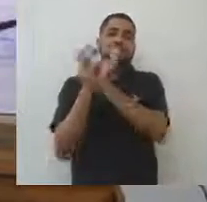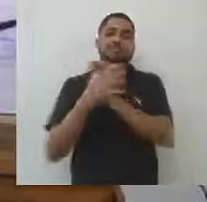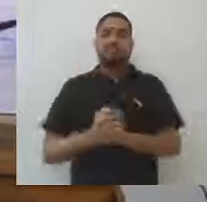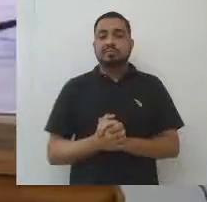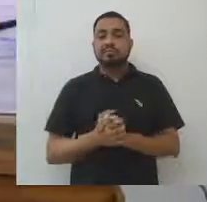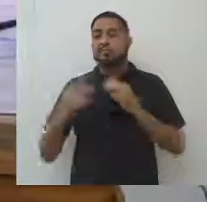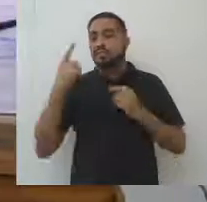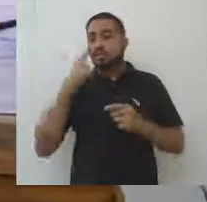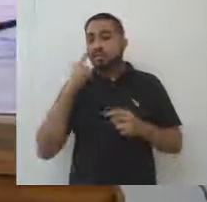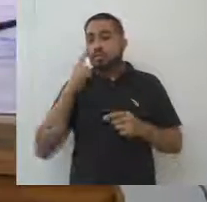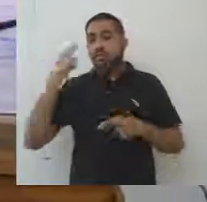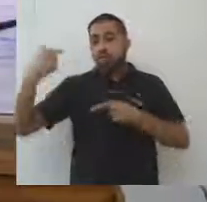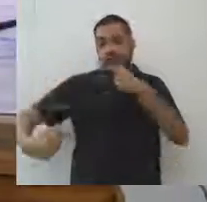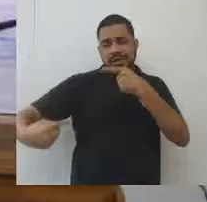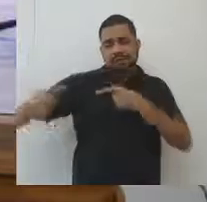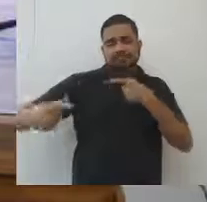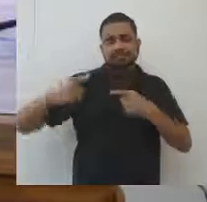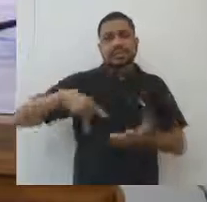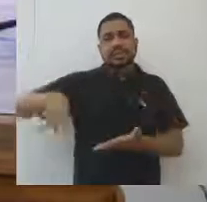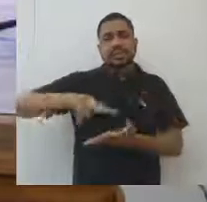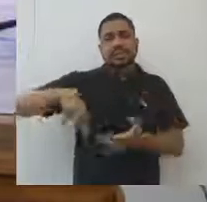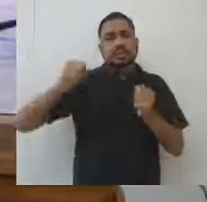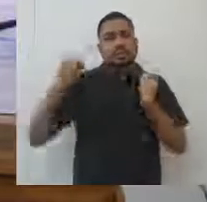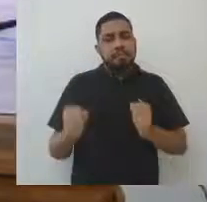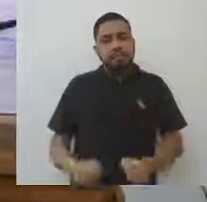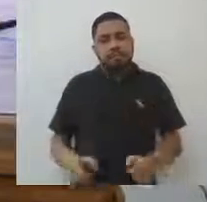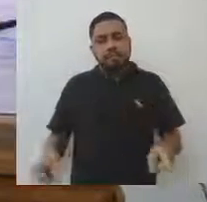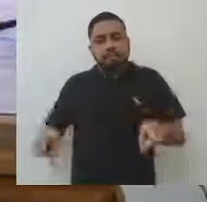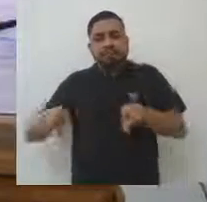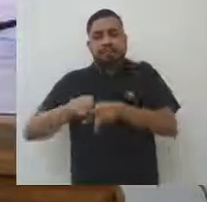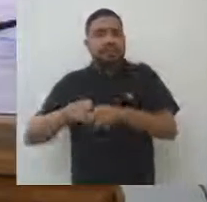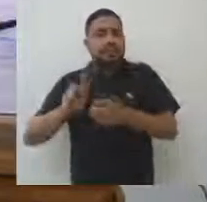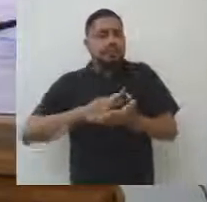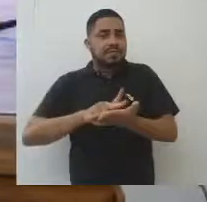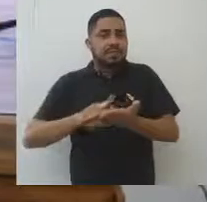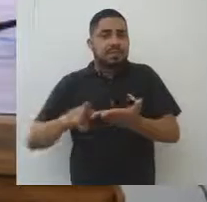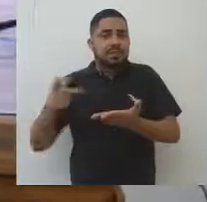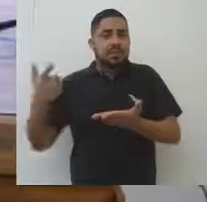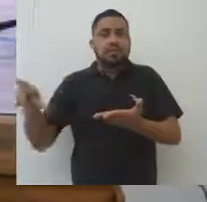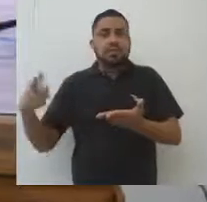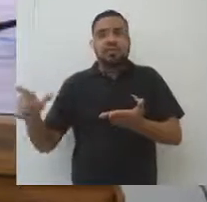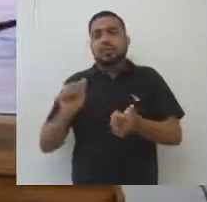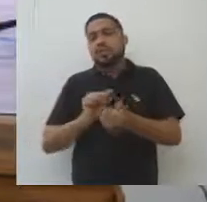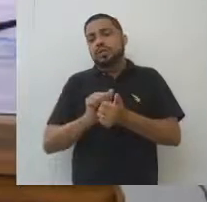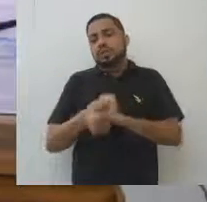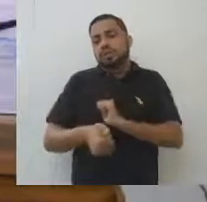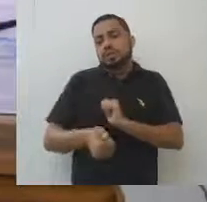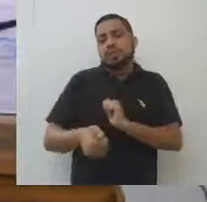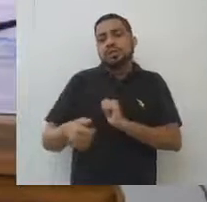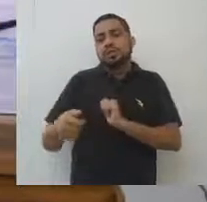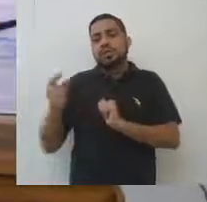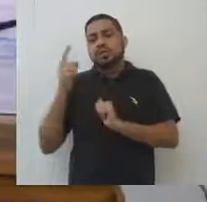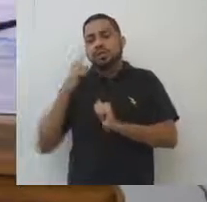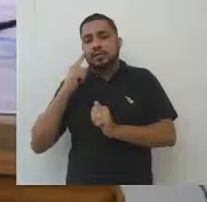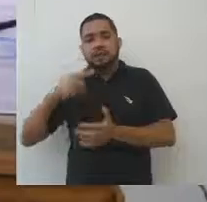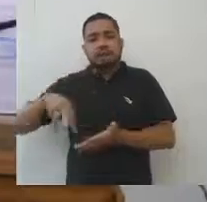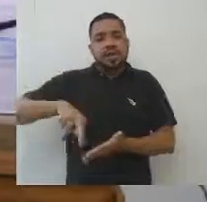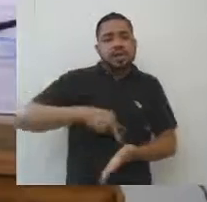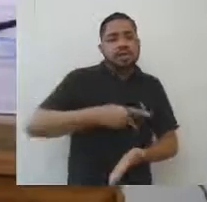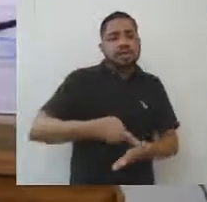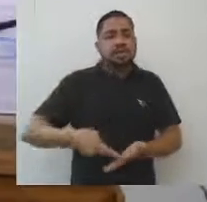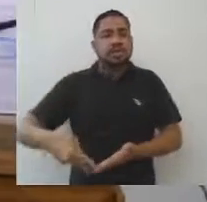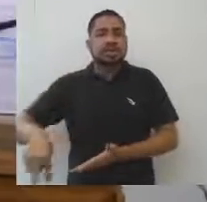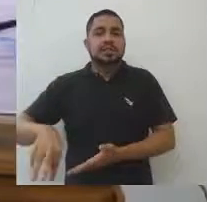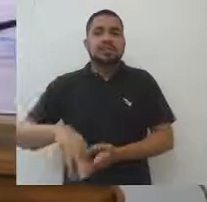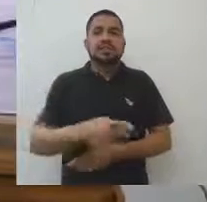A gente viu que na competição a dança ela pode ser atrelada a vários outros esportes. A gente viu a patinação